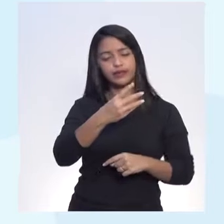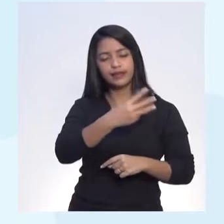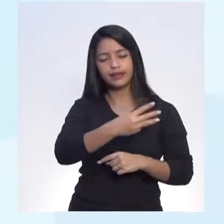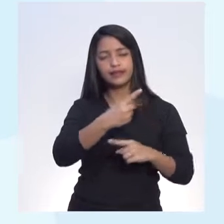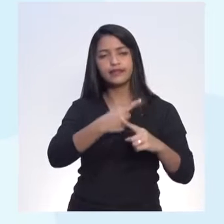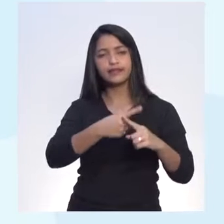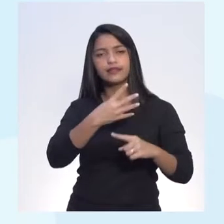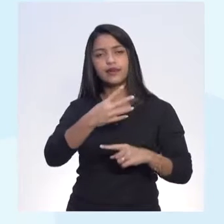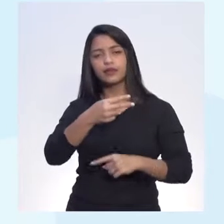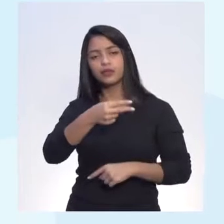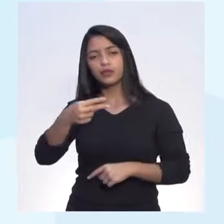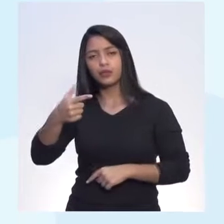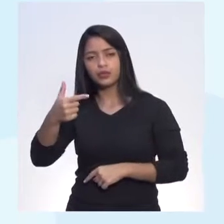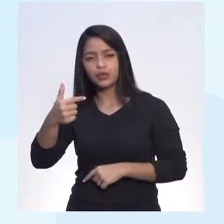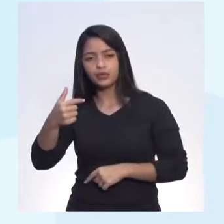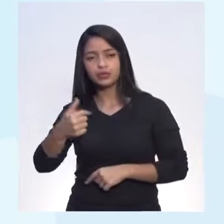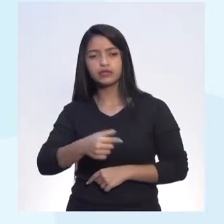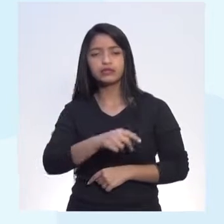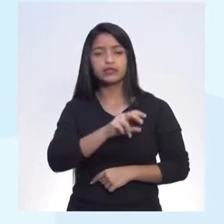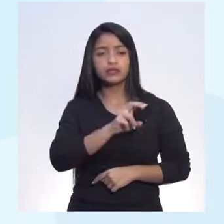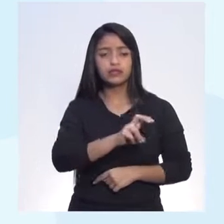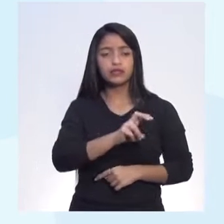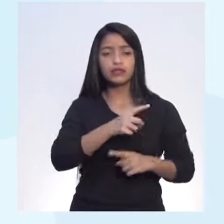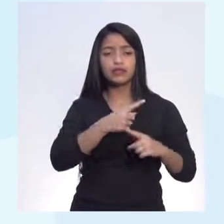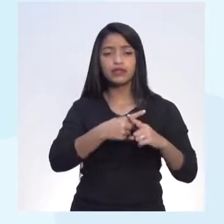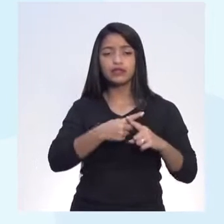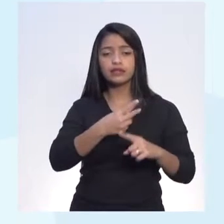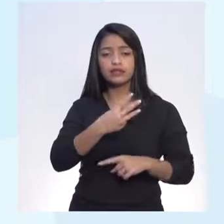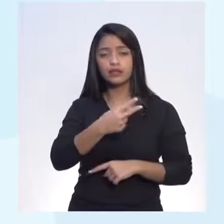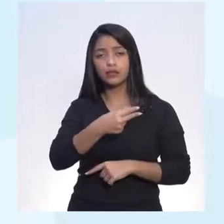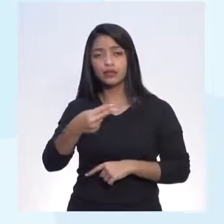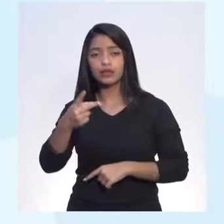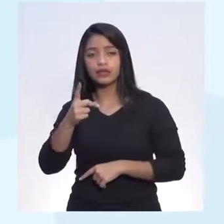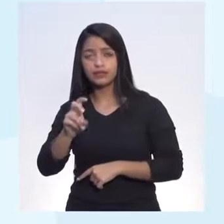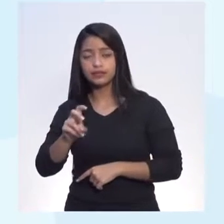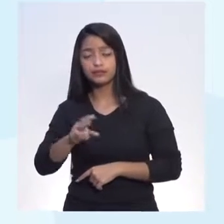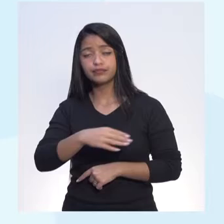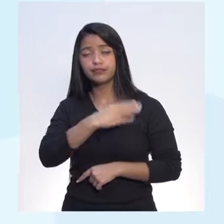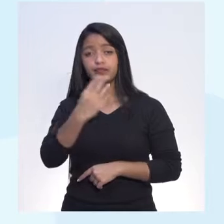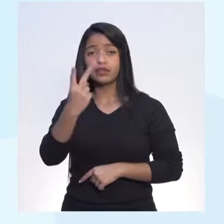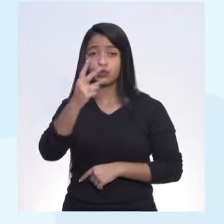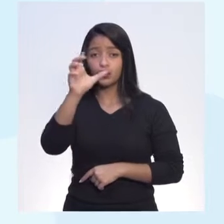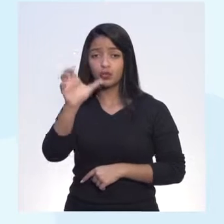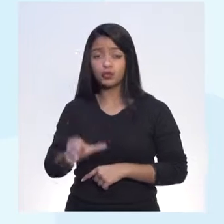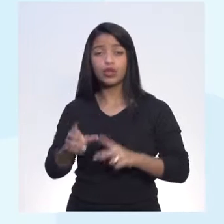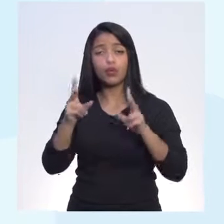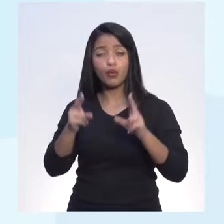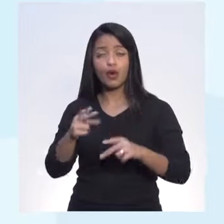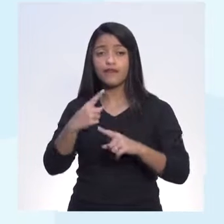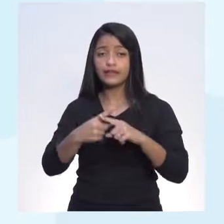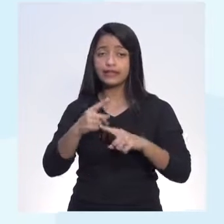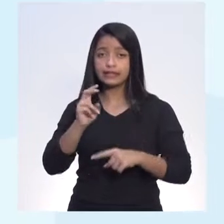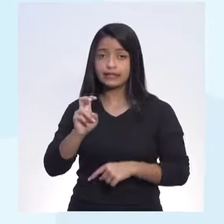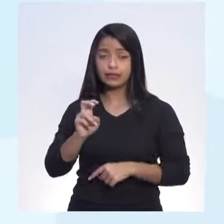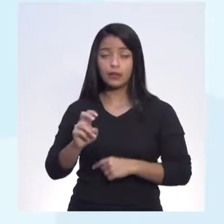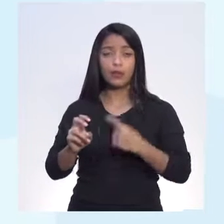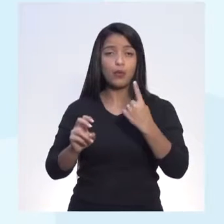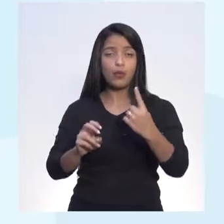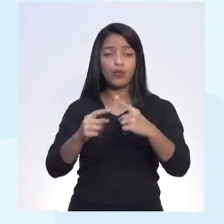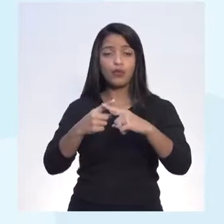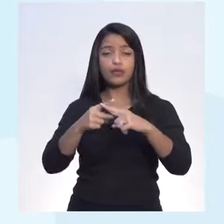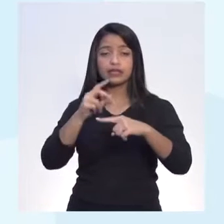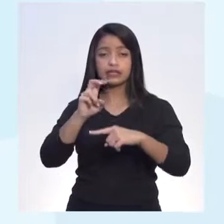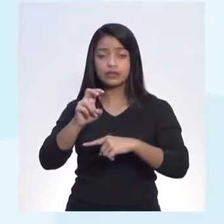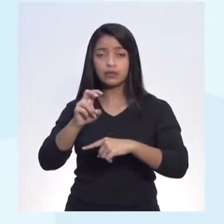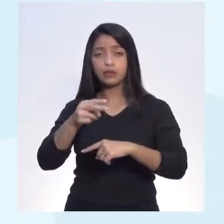vezes 3, 15. E faço a mesma coisa a segunda por 5. 1 vezes 5, 5. 3 vezes